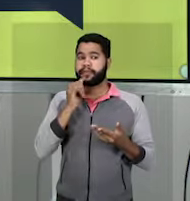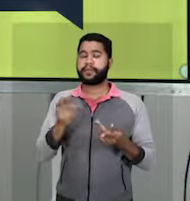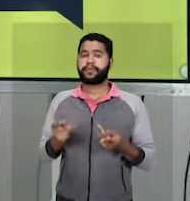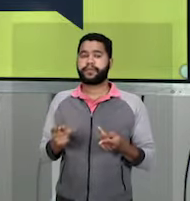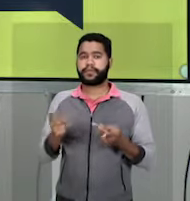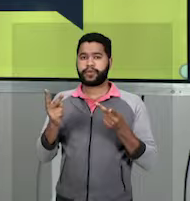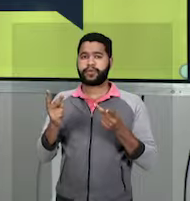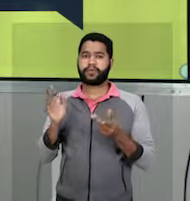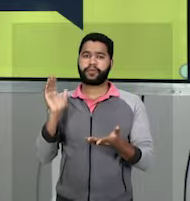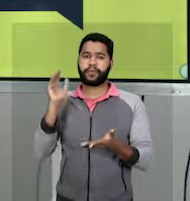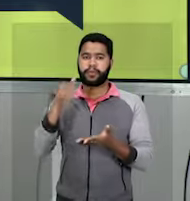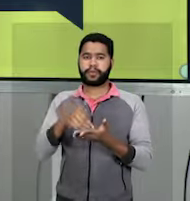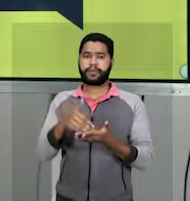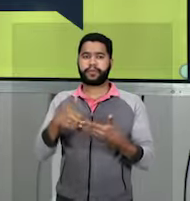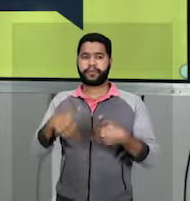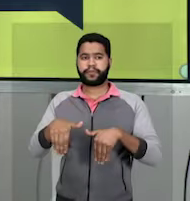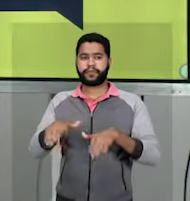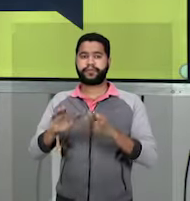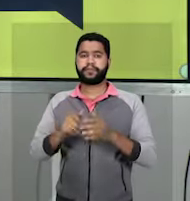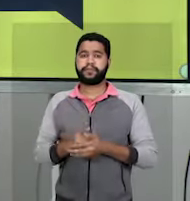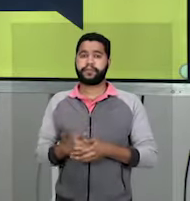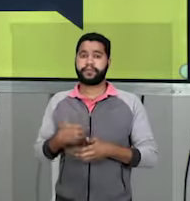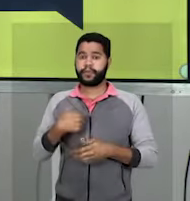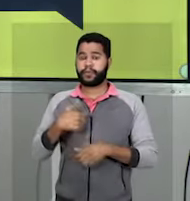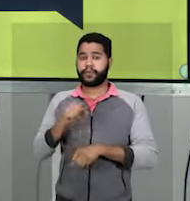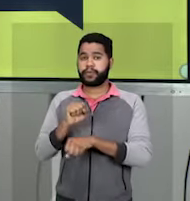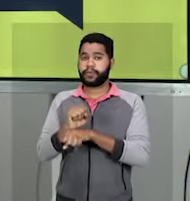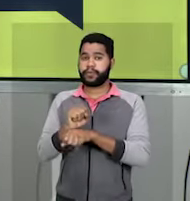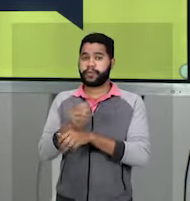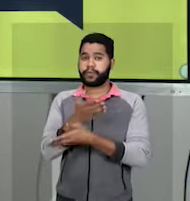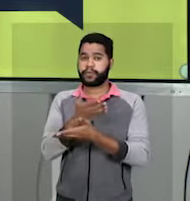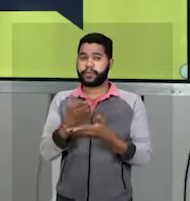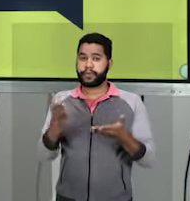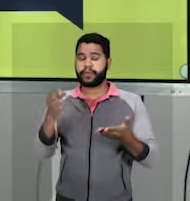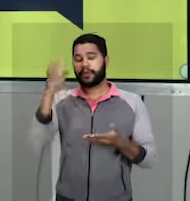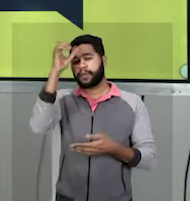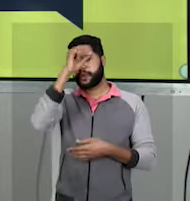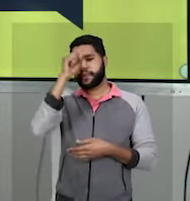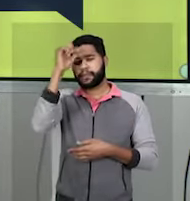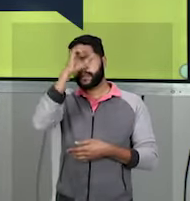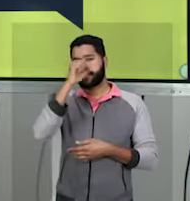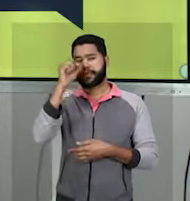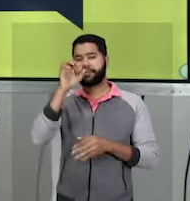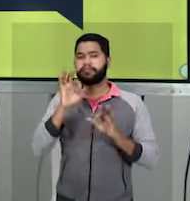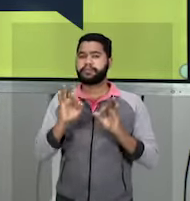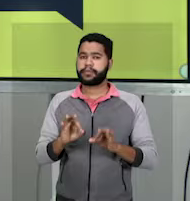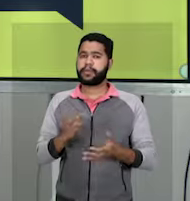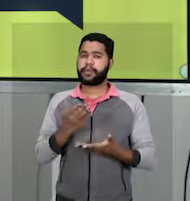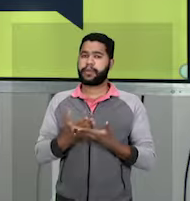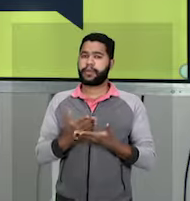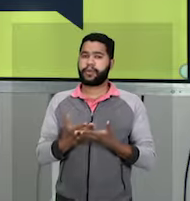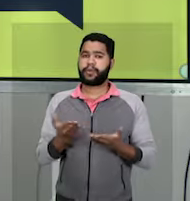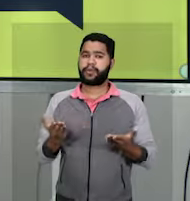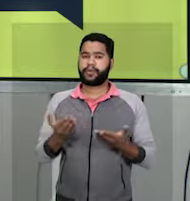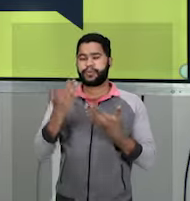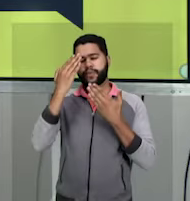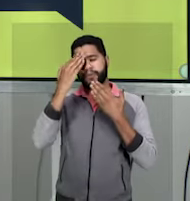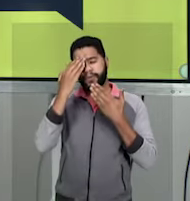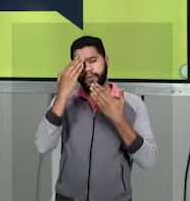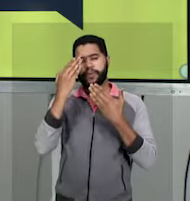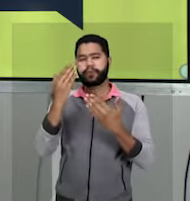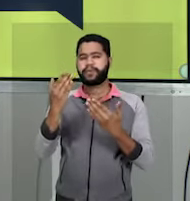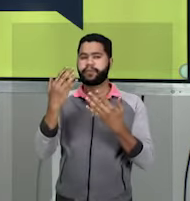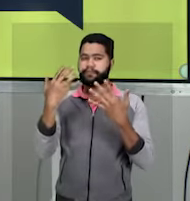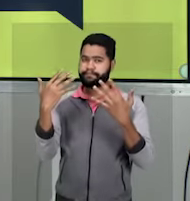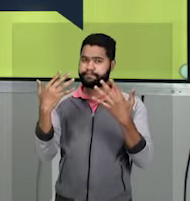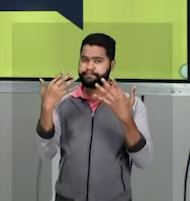vendido chegue até o seu destino Eu espero que você tenha aprendido muito com a nossa aula obrigada